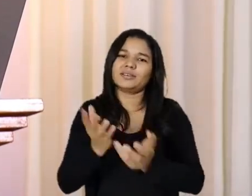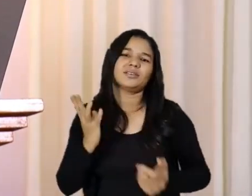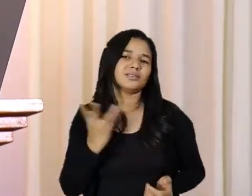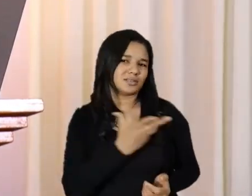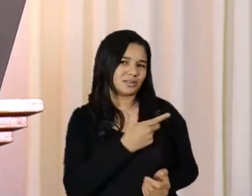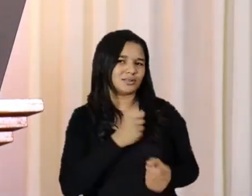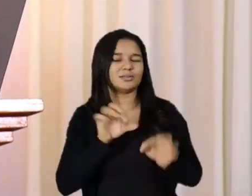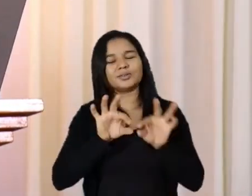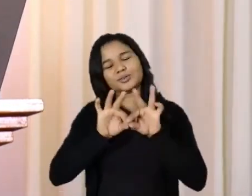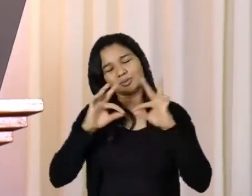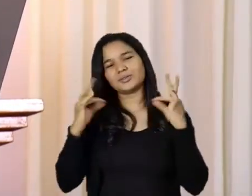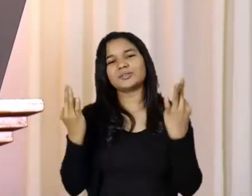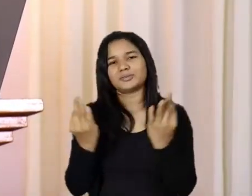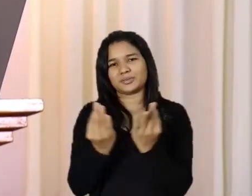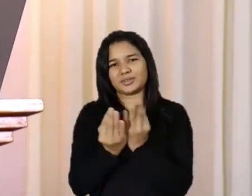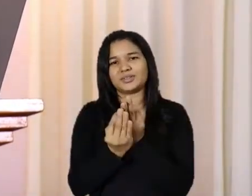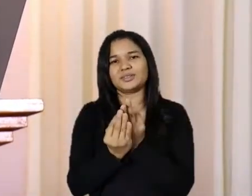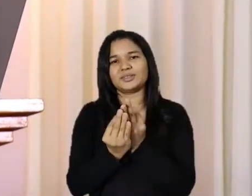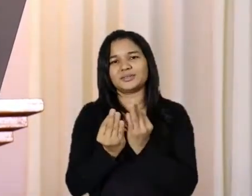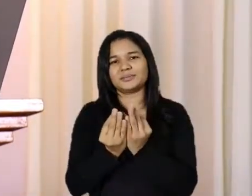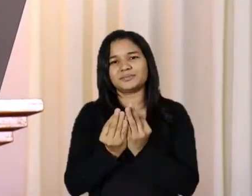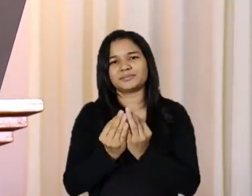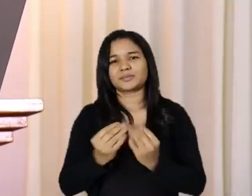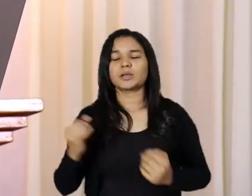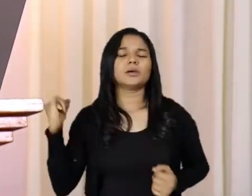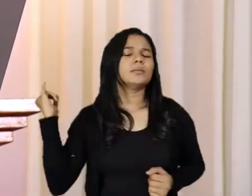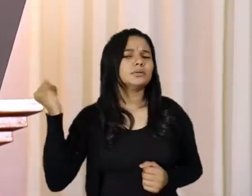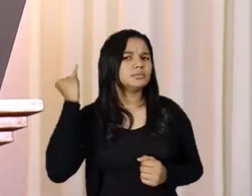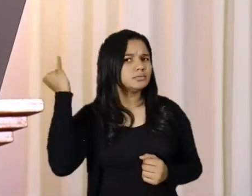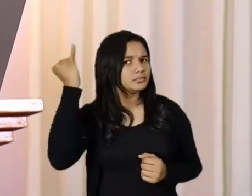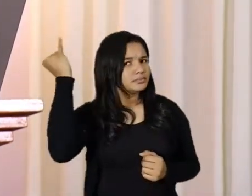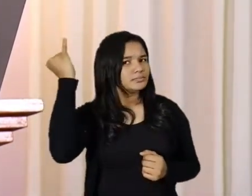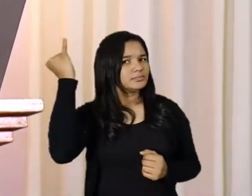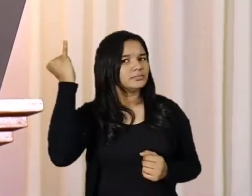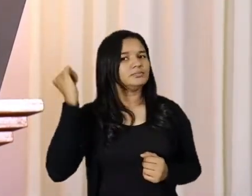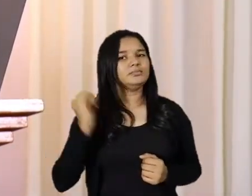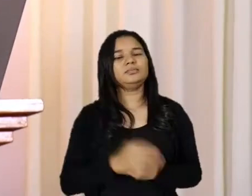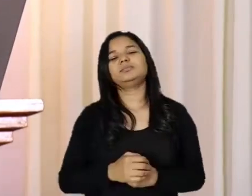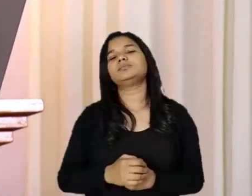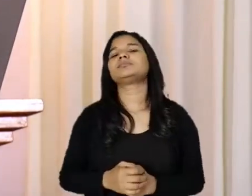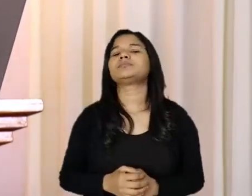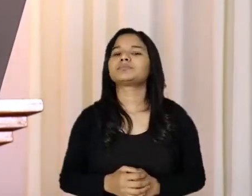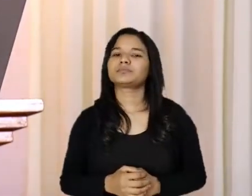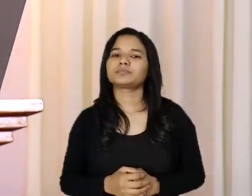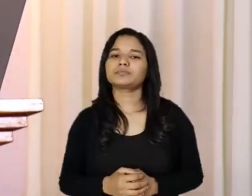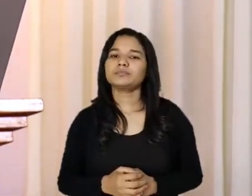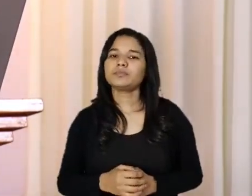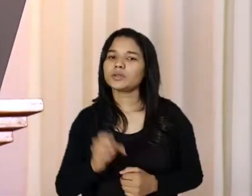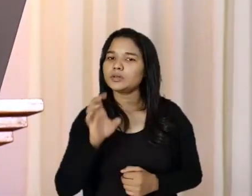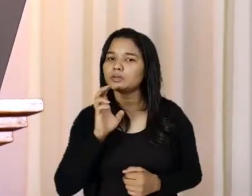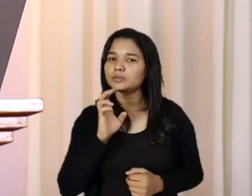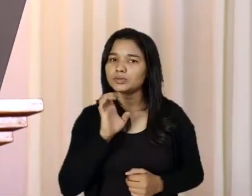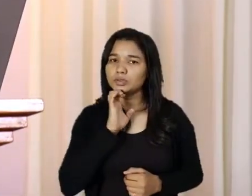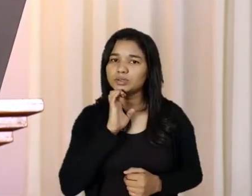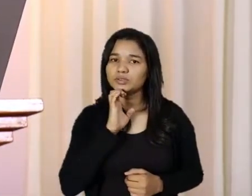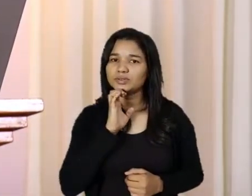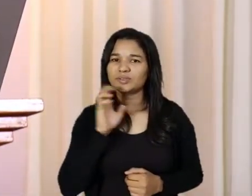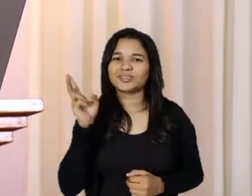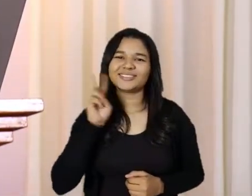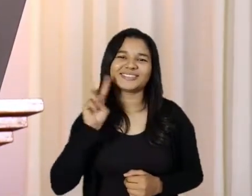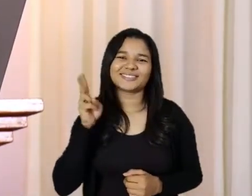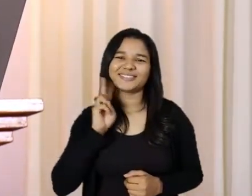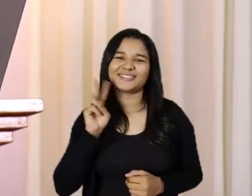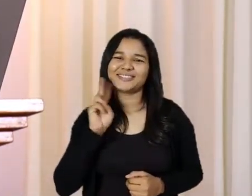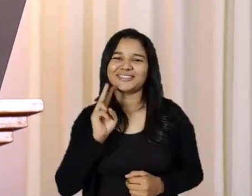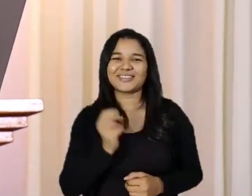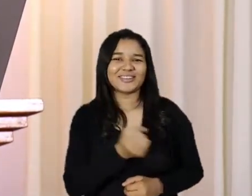interessante que eu gostaria de frisar, no livro História da Redenção, página 63, tem uma frase que diz o seguinte: